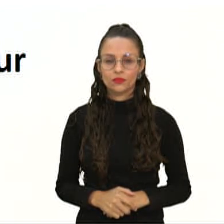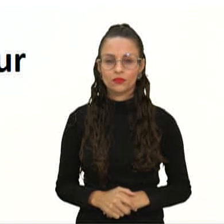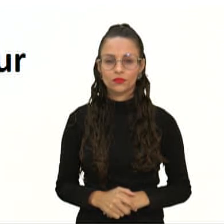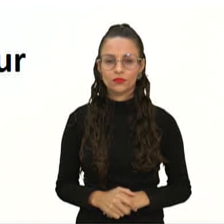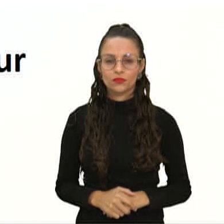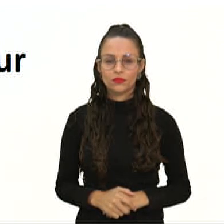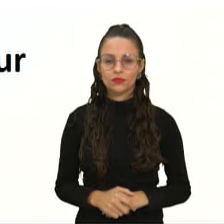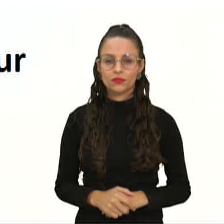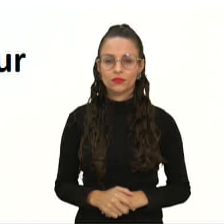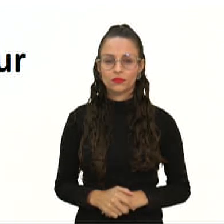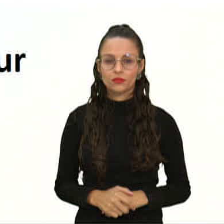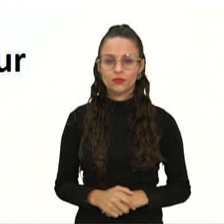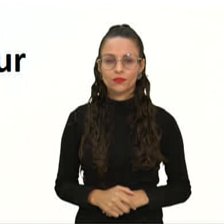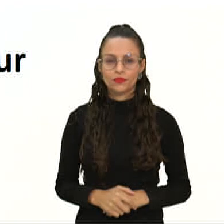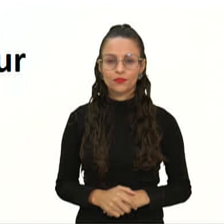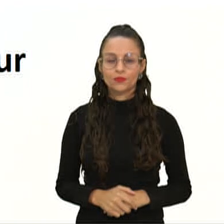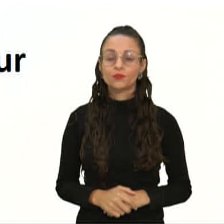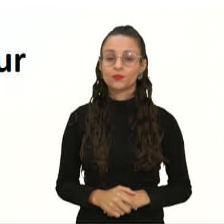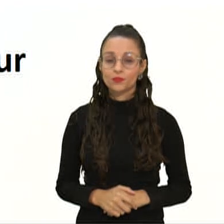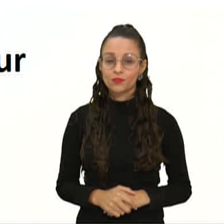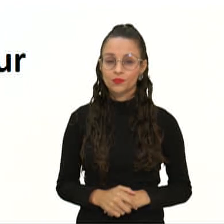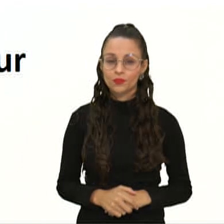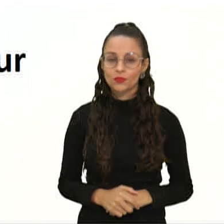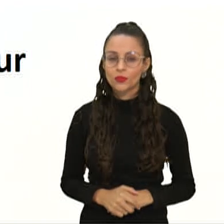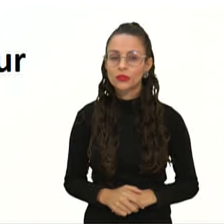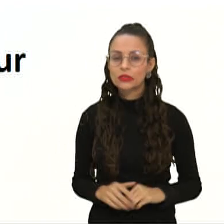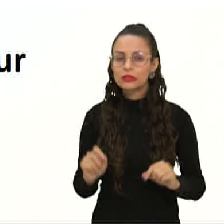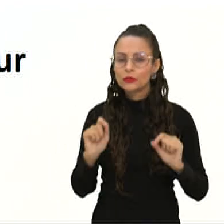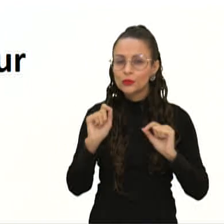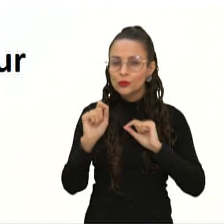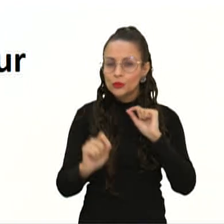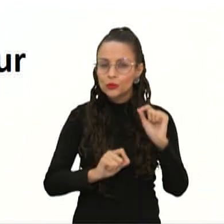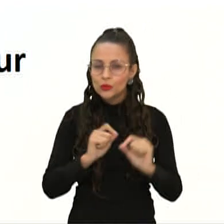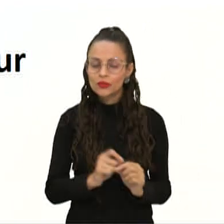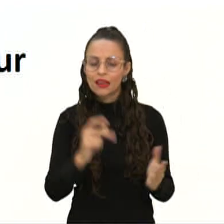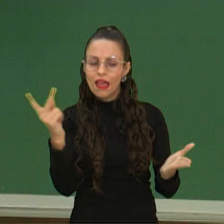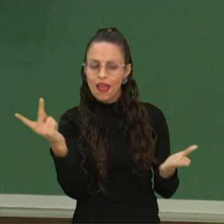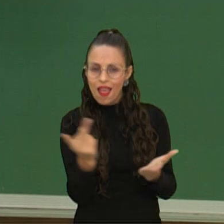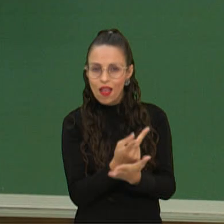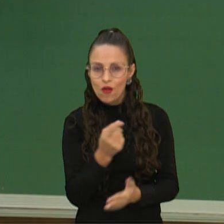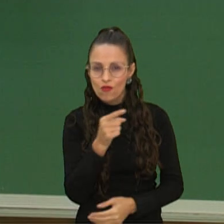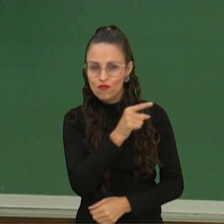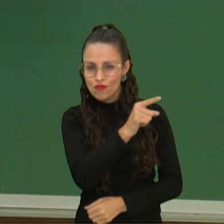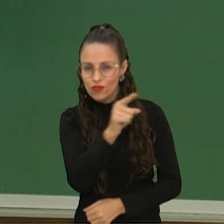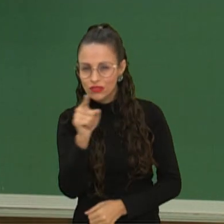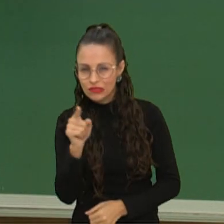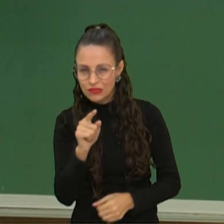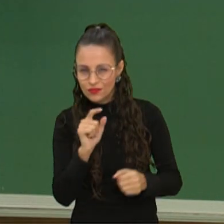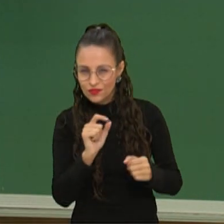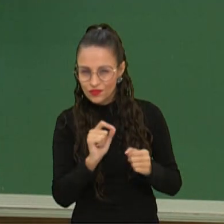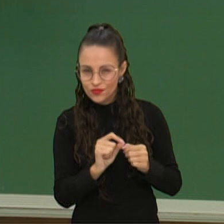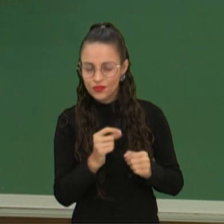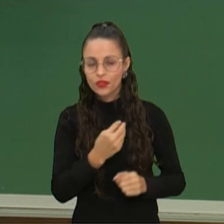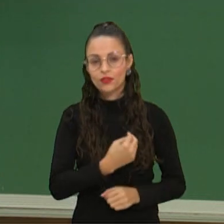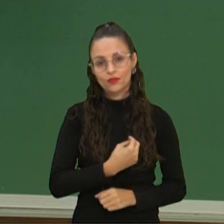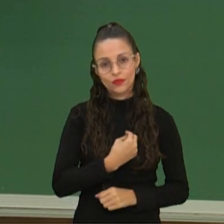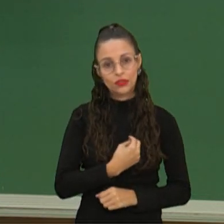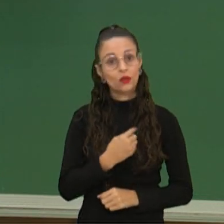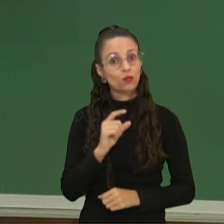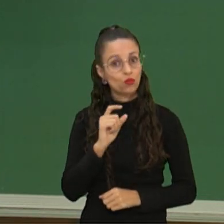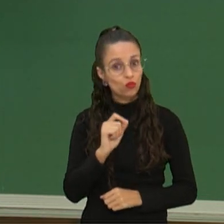fearing you will make one. O maior erro que você pode cometer na vida é